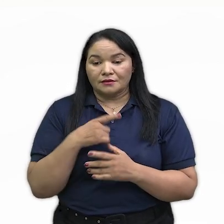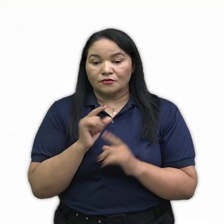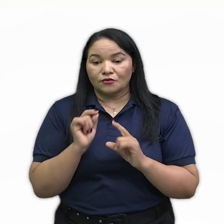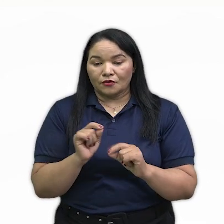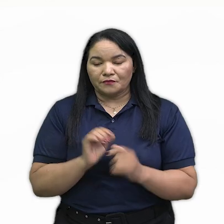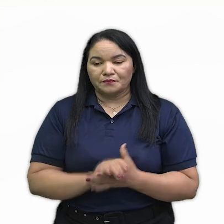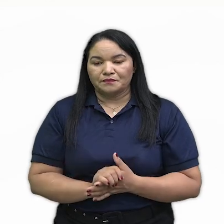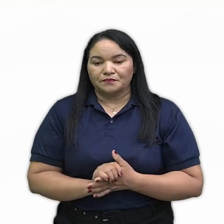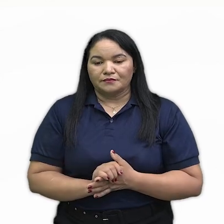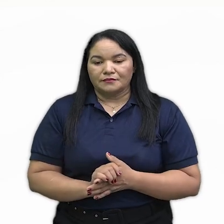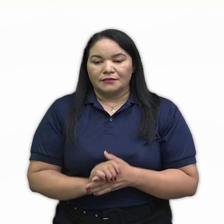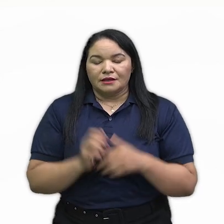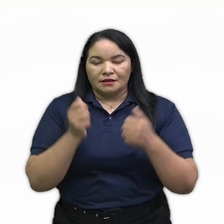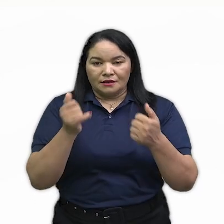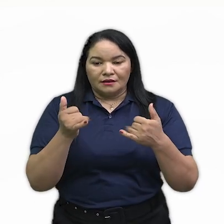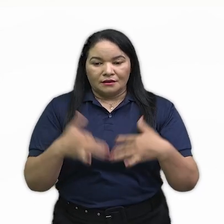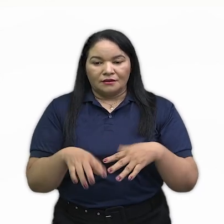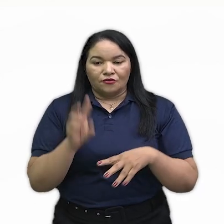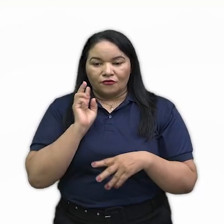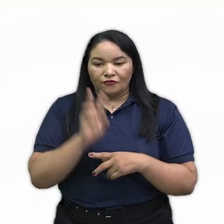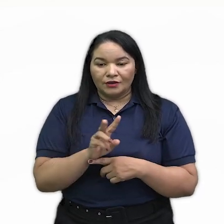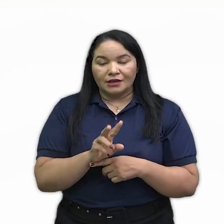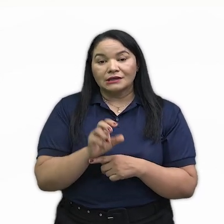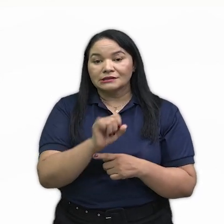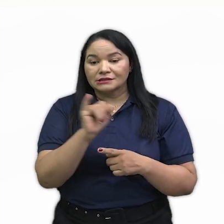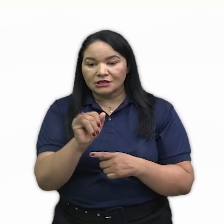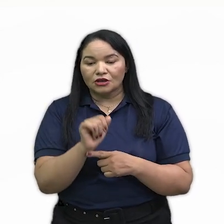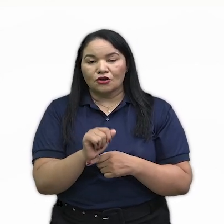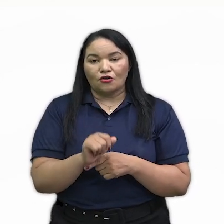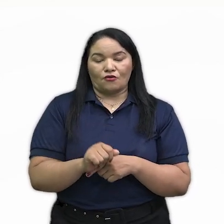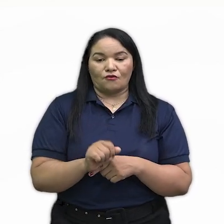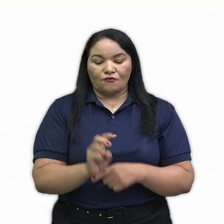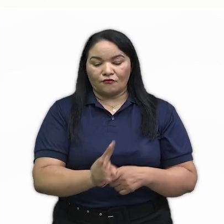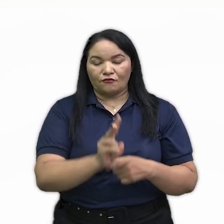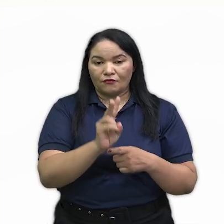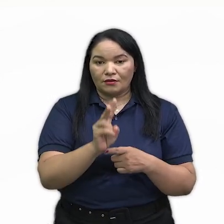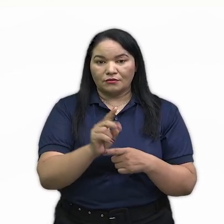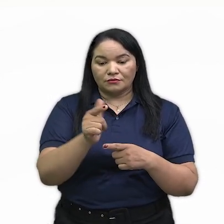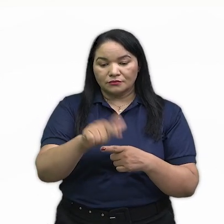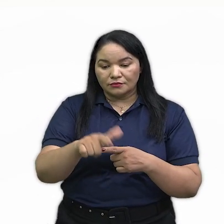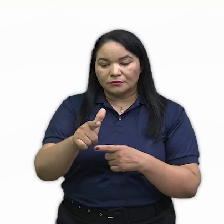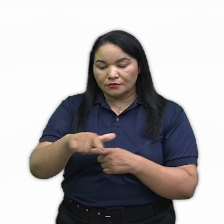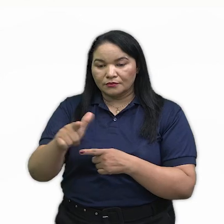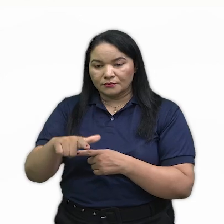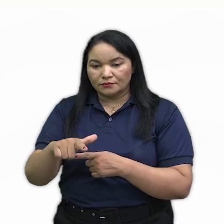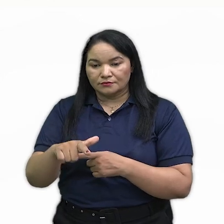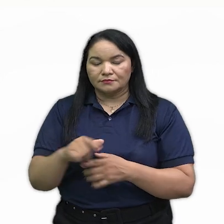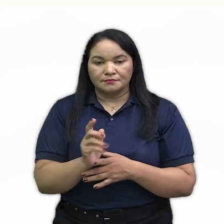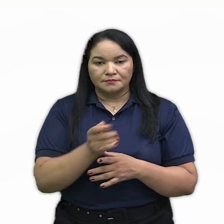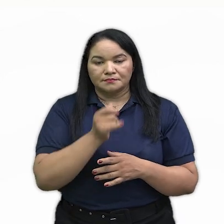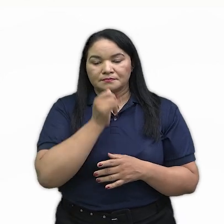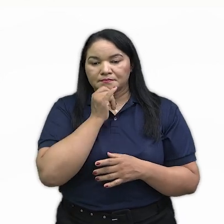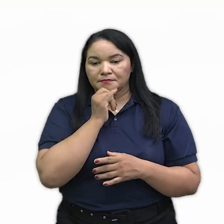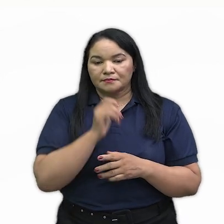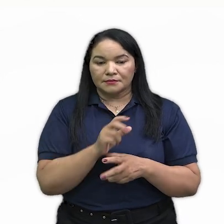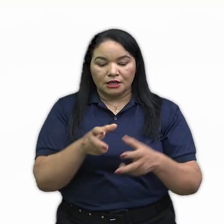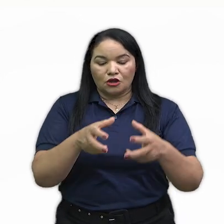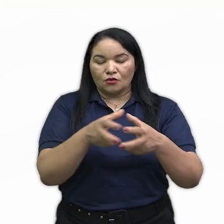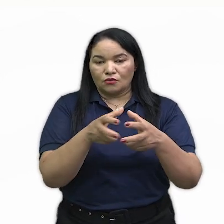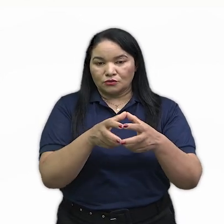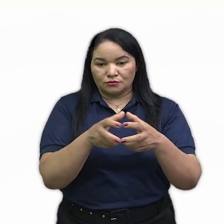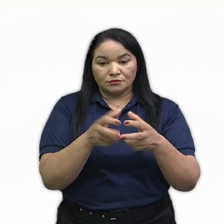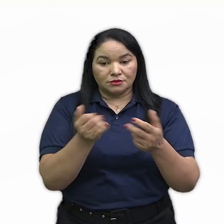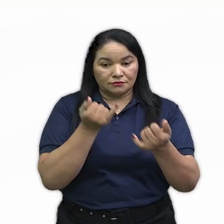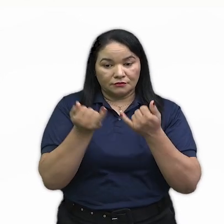defini-la, basta observar a frequência com que os valores aparecem. Um conjunto de dados